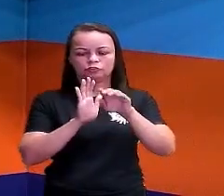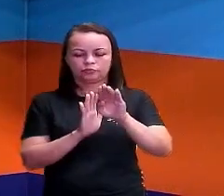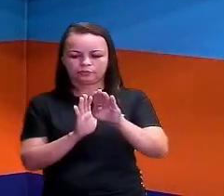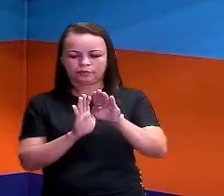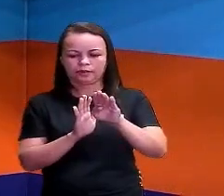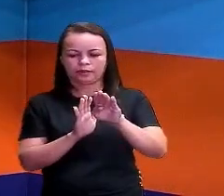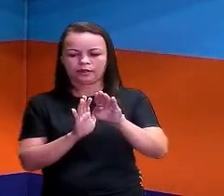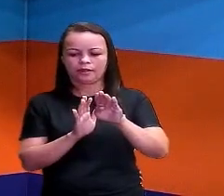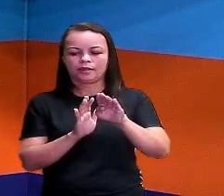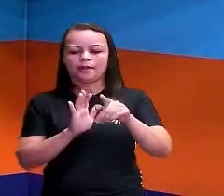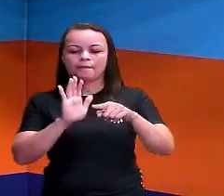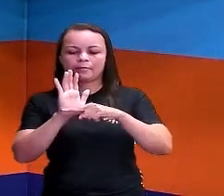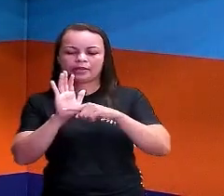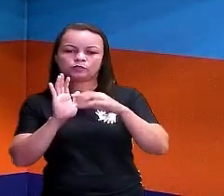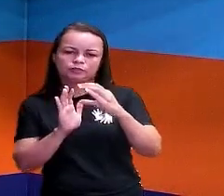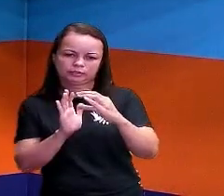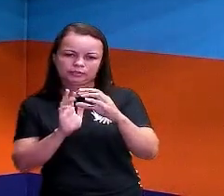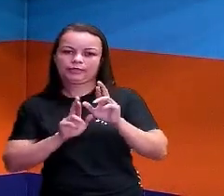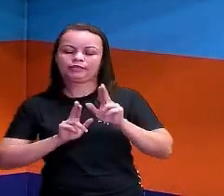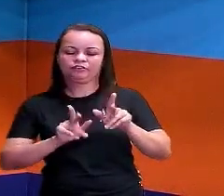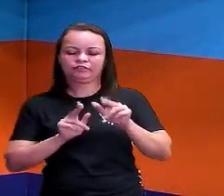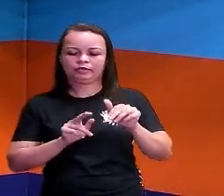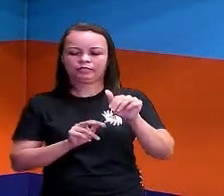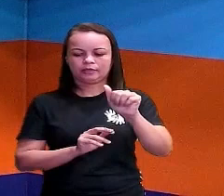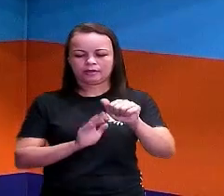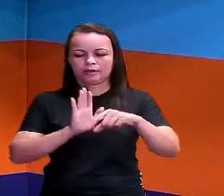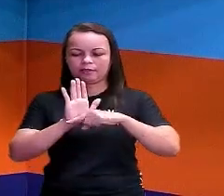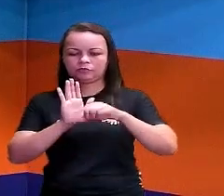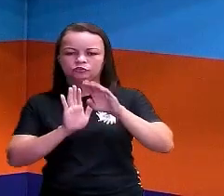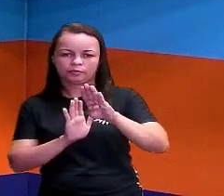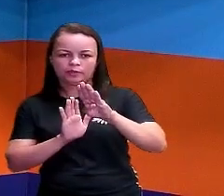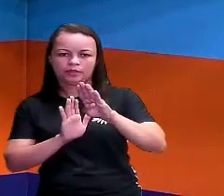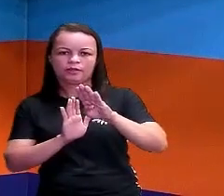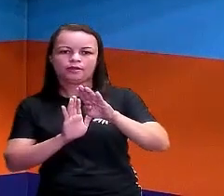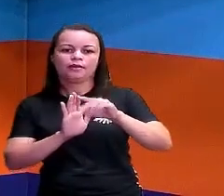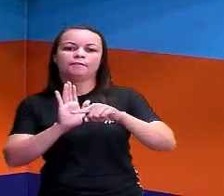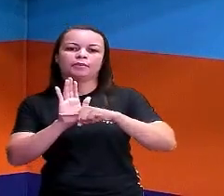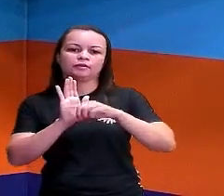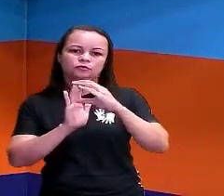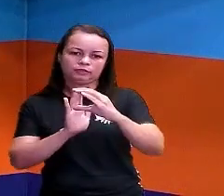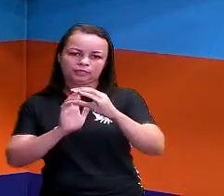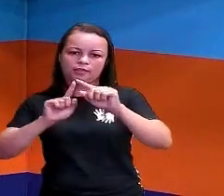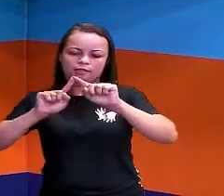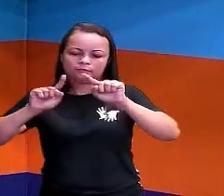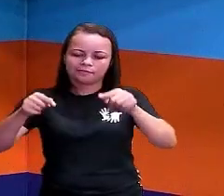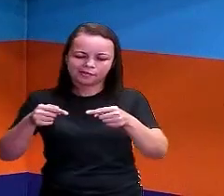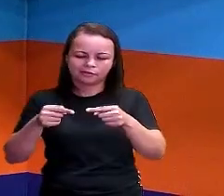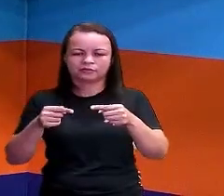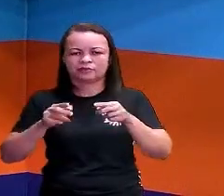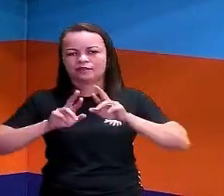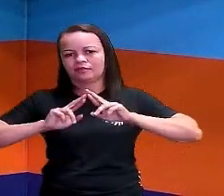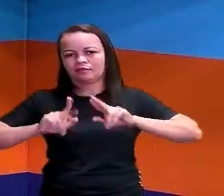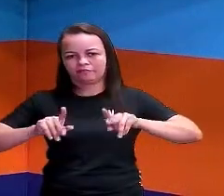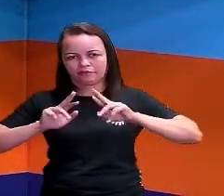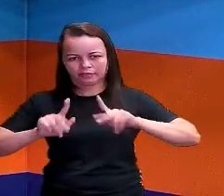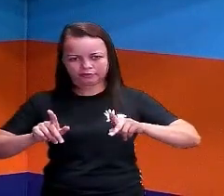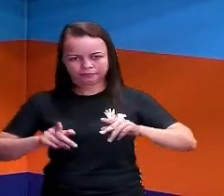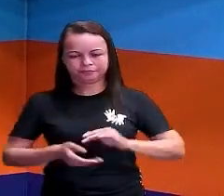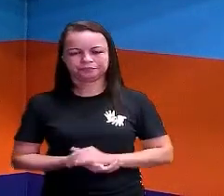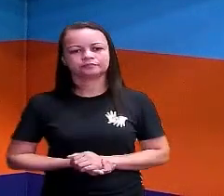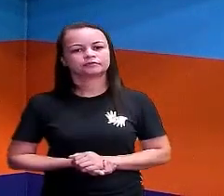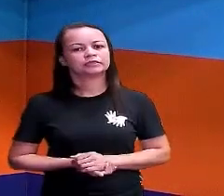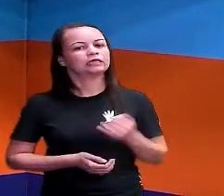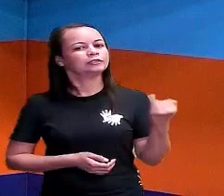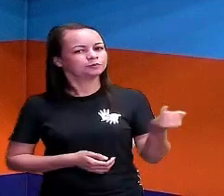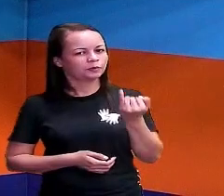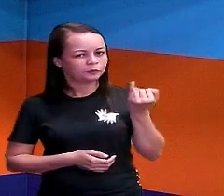A menos B menos C, que está aí entre parênteses, tá? É totalmente diferente. Então, é importante que